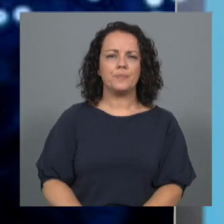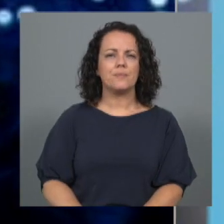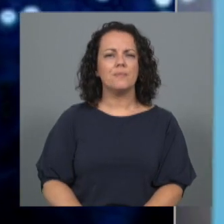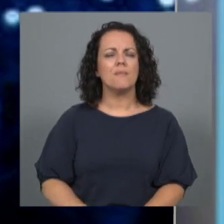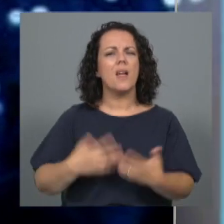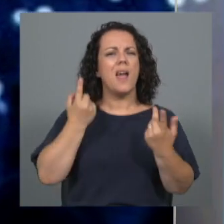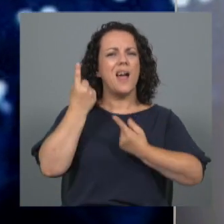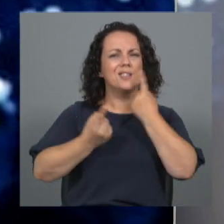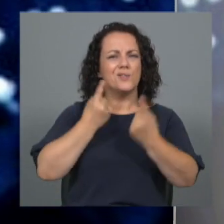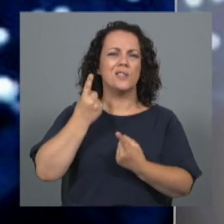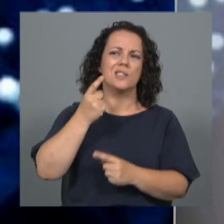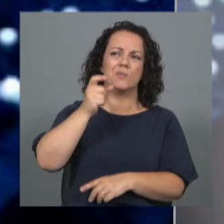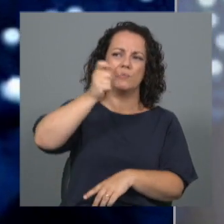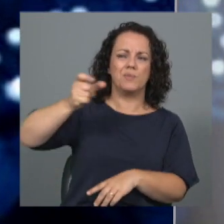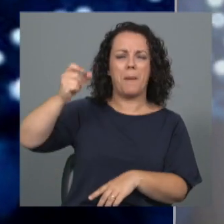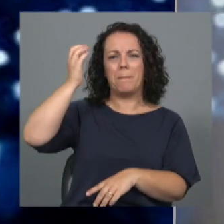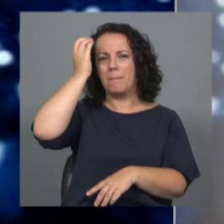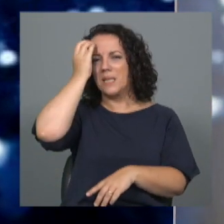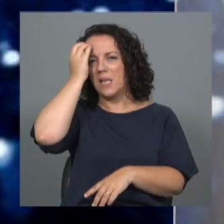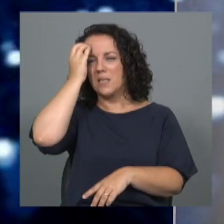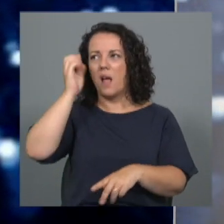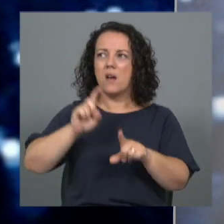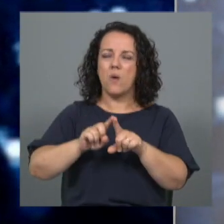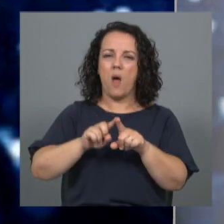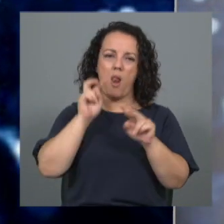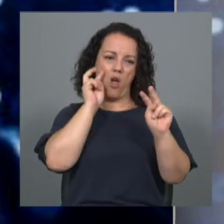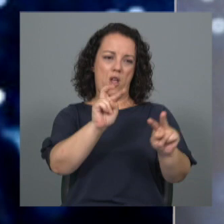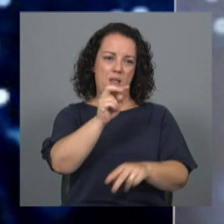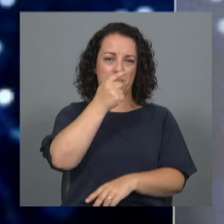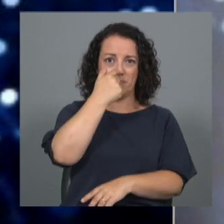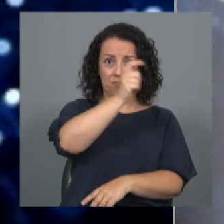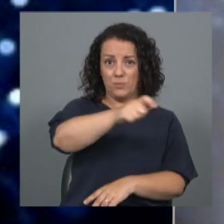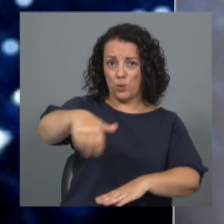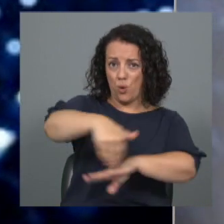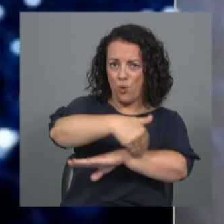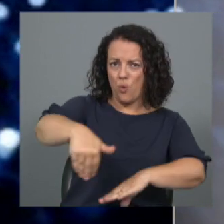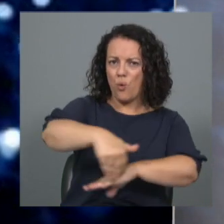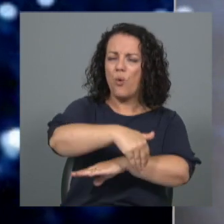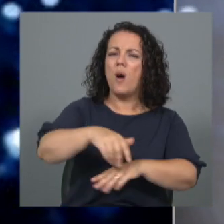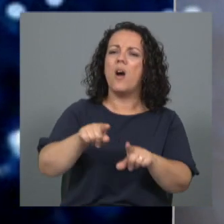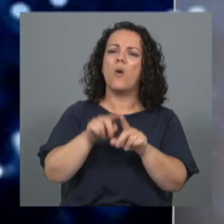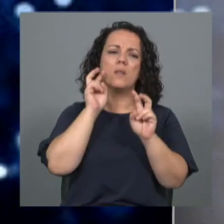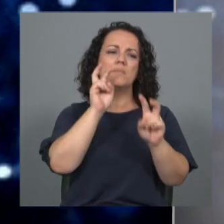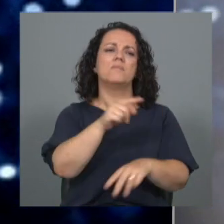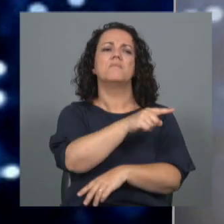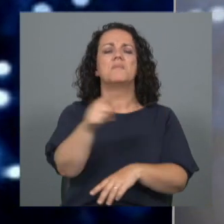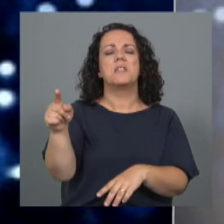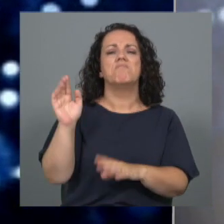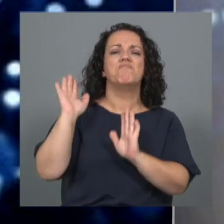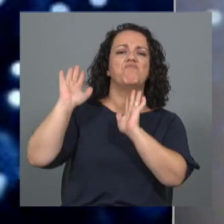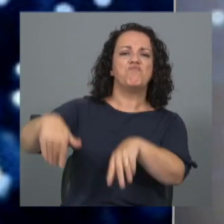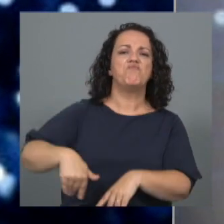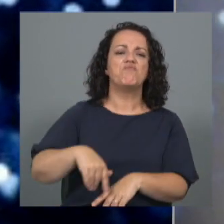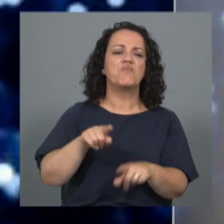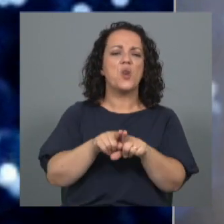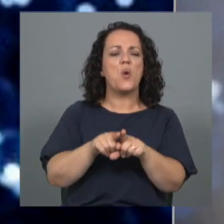mentalidade que olha para esta população, para estas pessoas, como que pessoas que se acomodaram à sua situação e que, de alguma